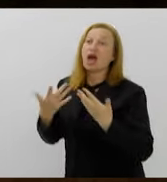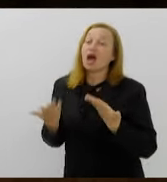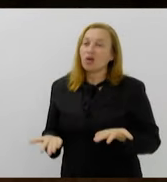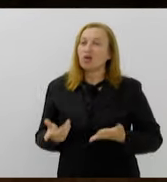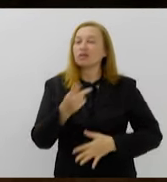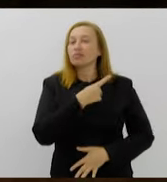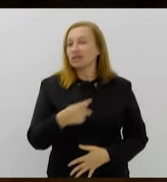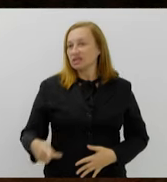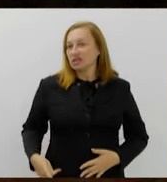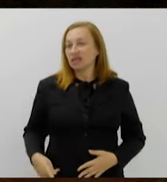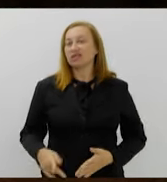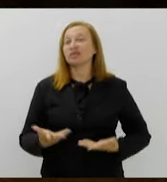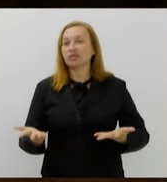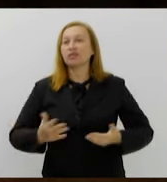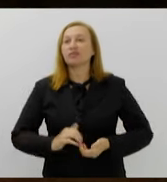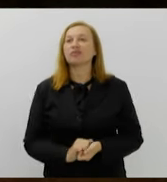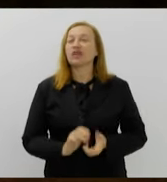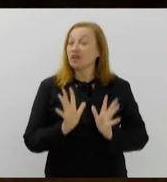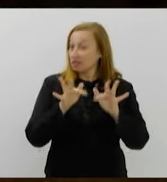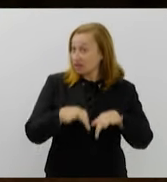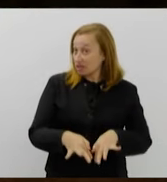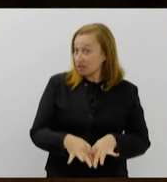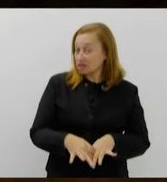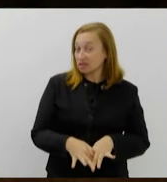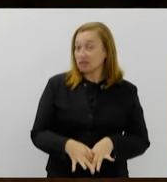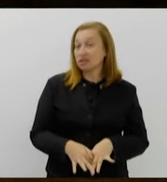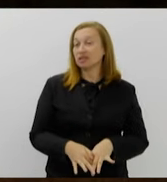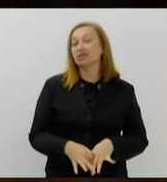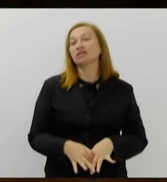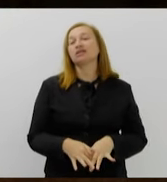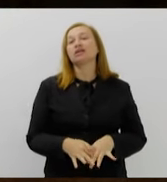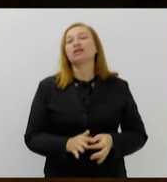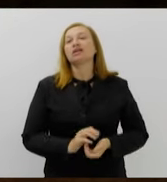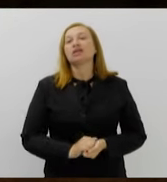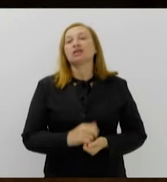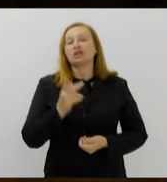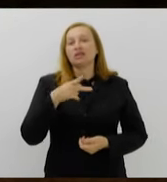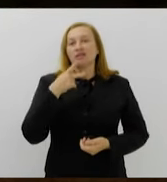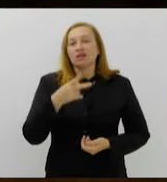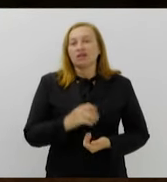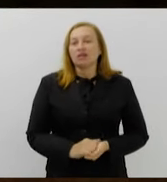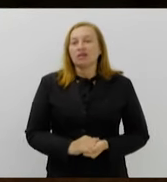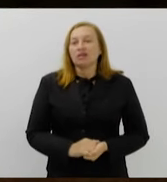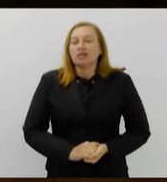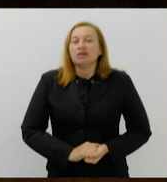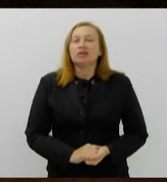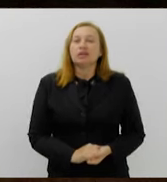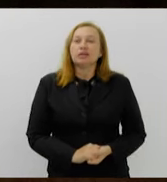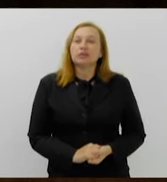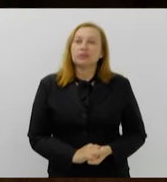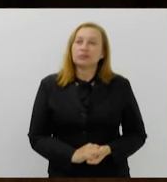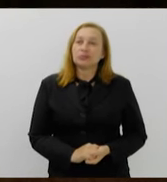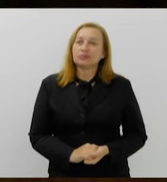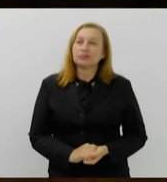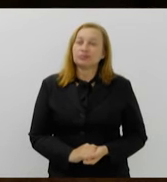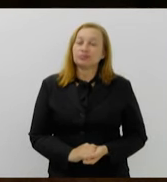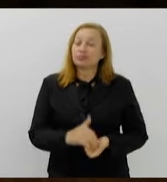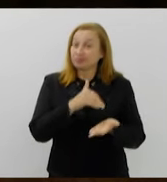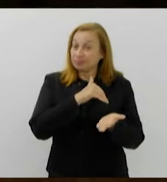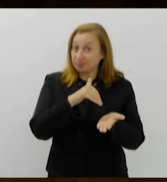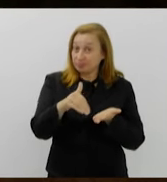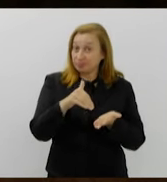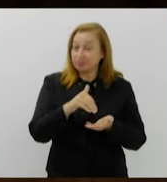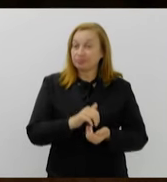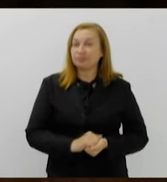Márcio Gualberto termino aqui uma parte que vossa excelência Gentilmente me me concede para falar o seguinte o